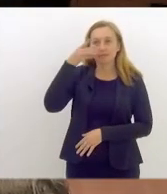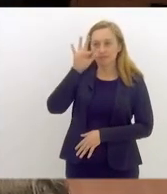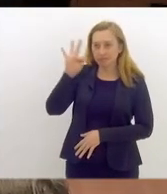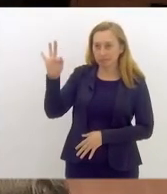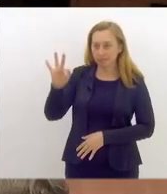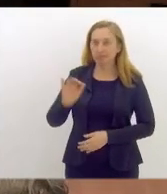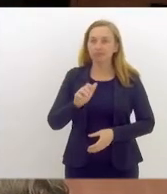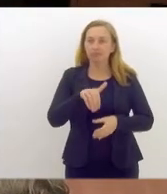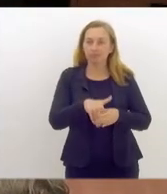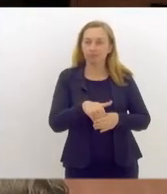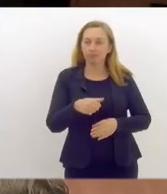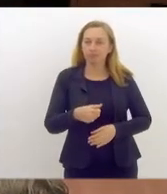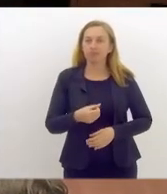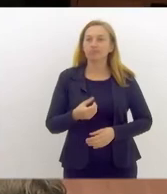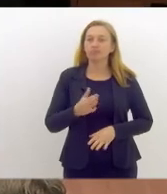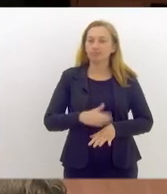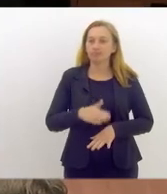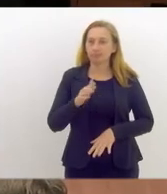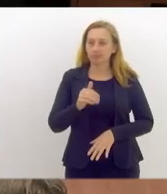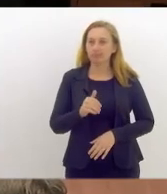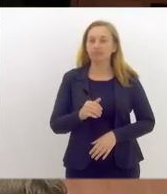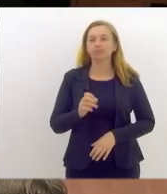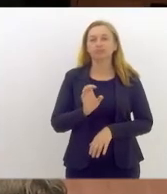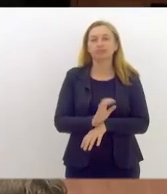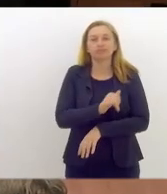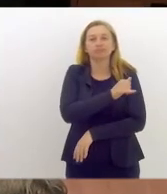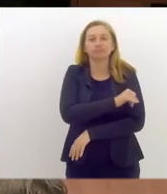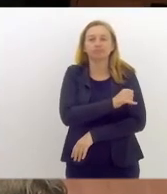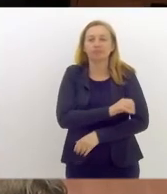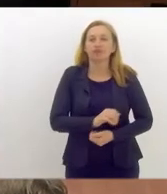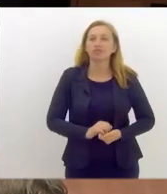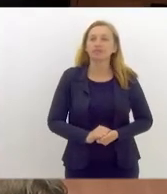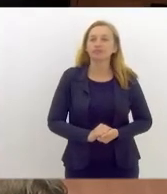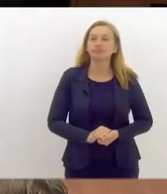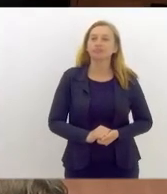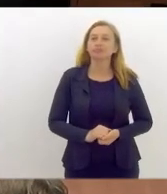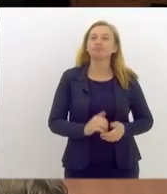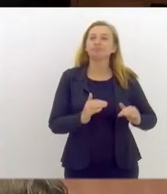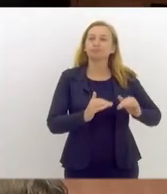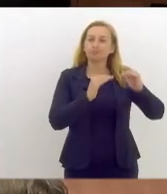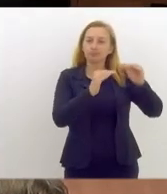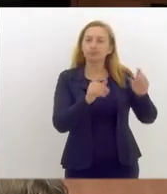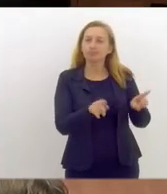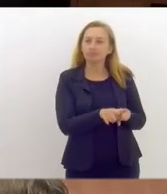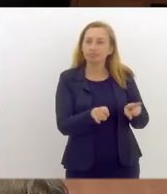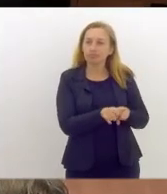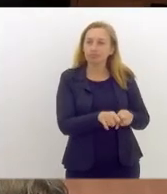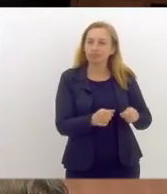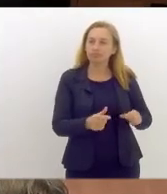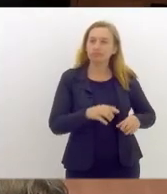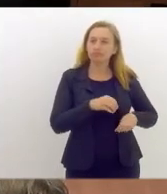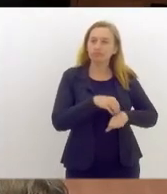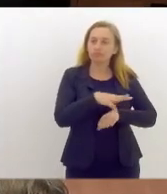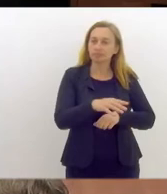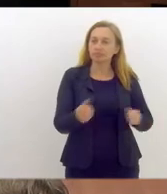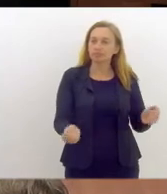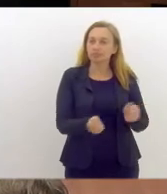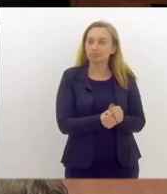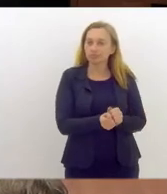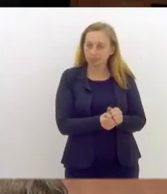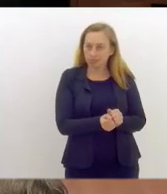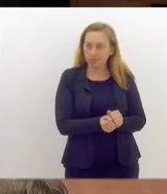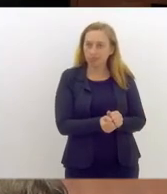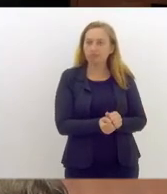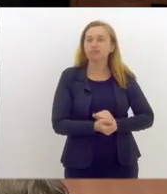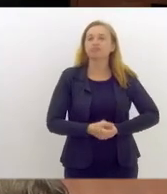de votos né pelo que eu ouvi aqui a mais votada no estado e vossa excelência também teve participação muito grande nessa indicação e junto com